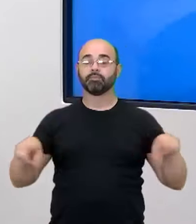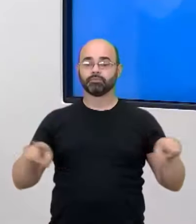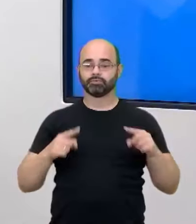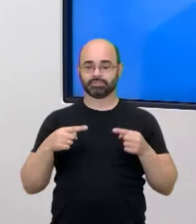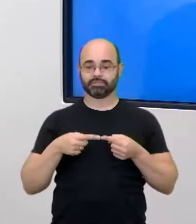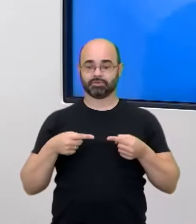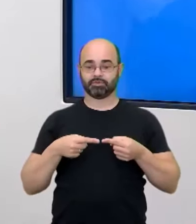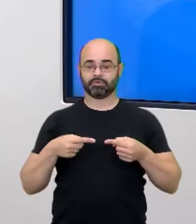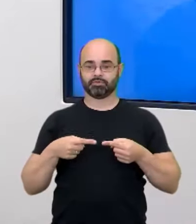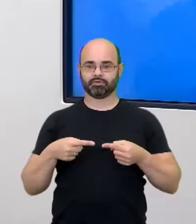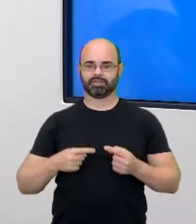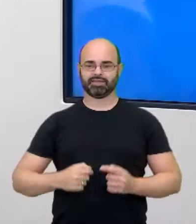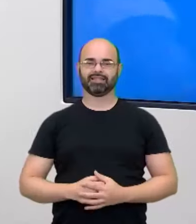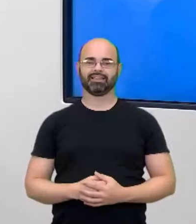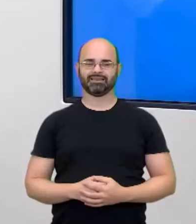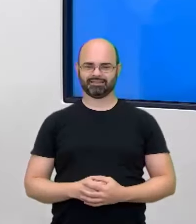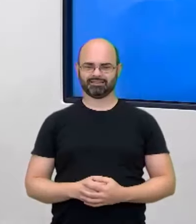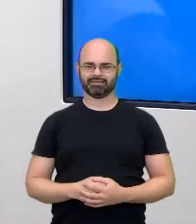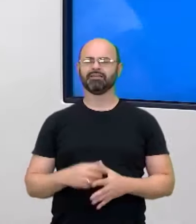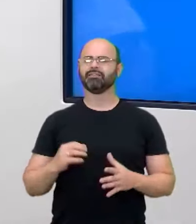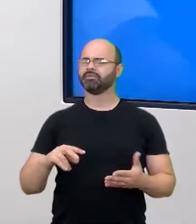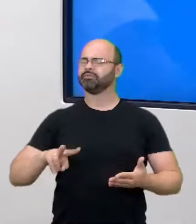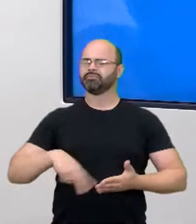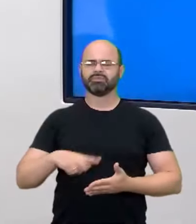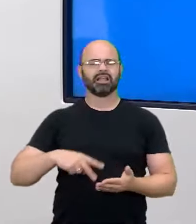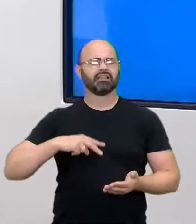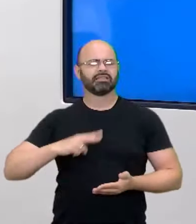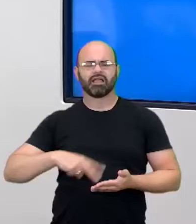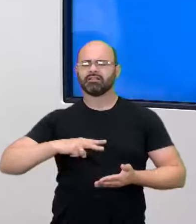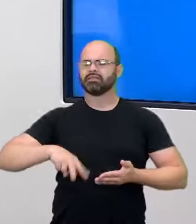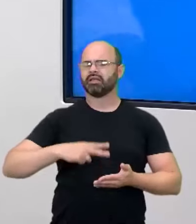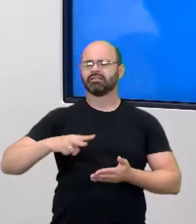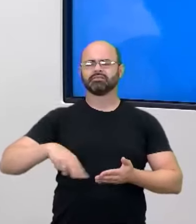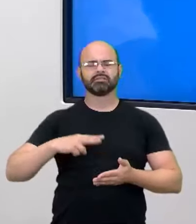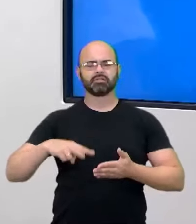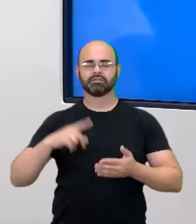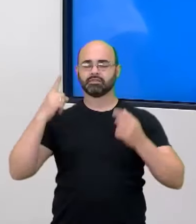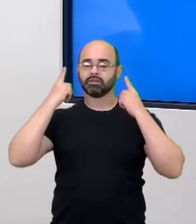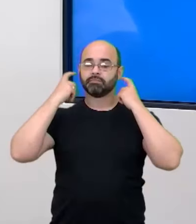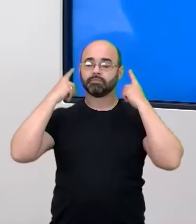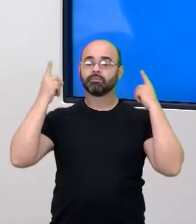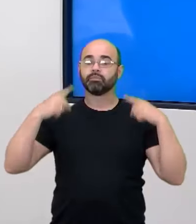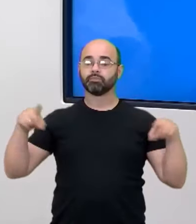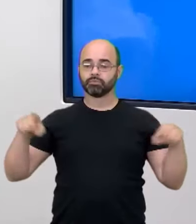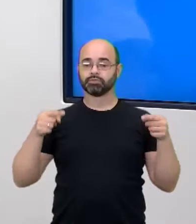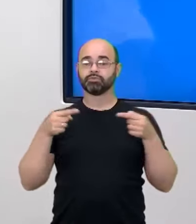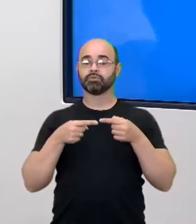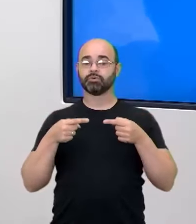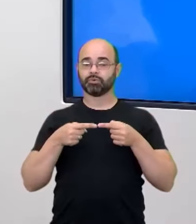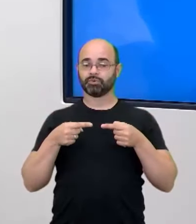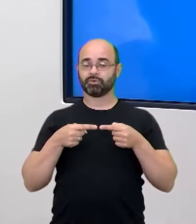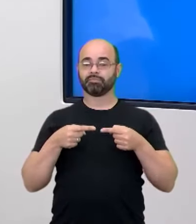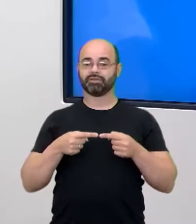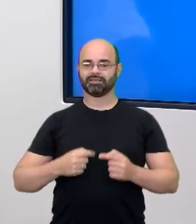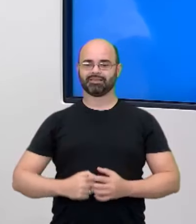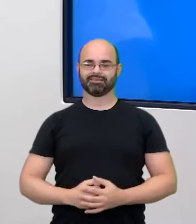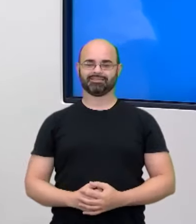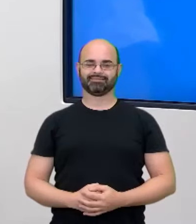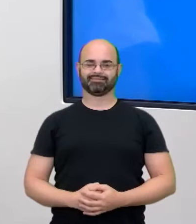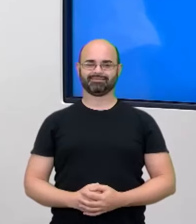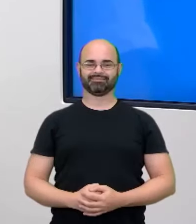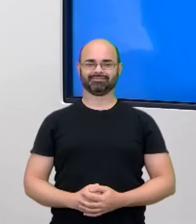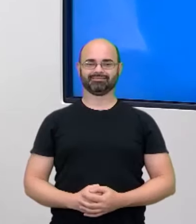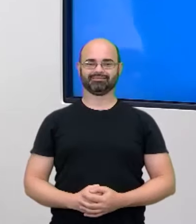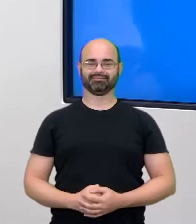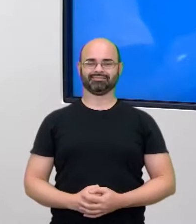justamente pra gente dançar, remexe seu corpo aí. E essa é a ideia que nós temos bastante presente em